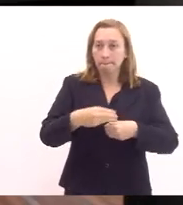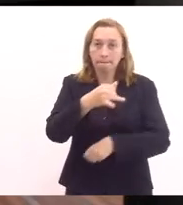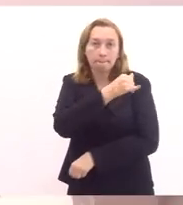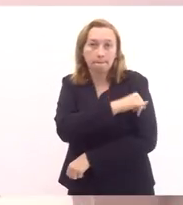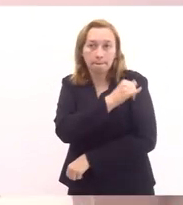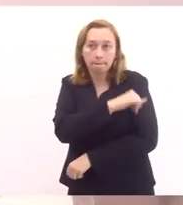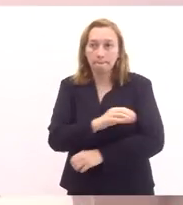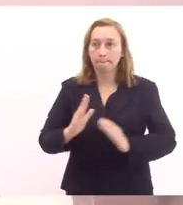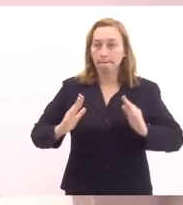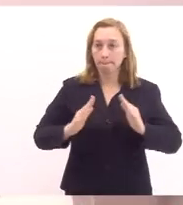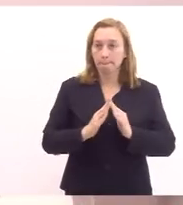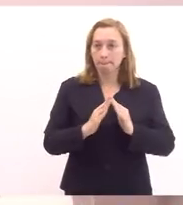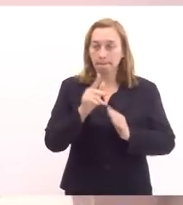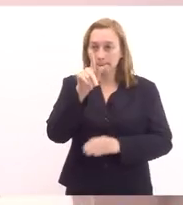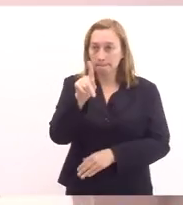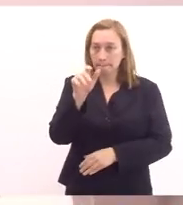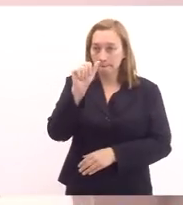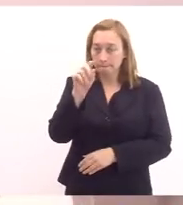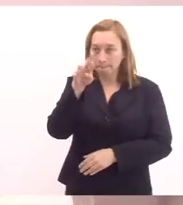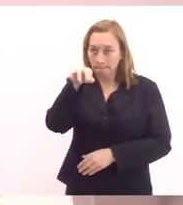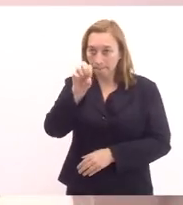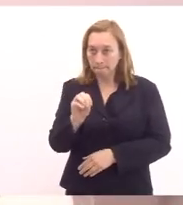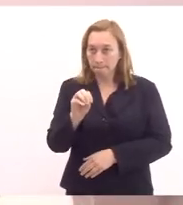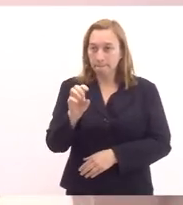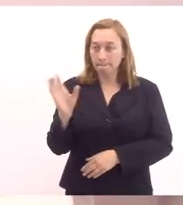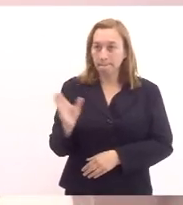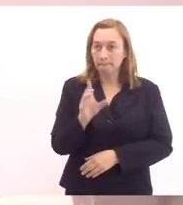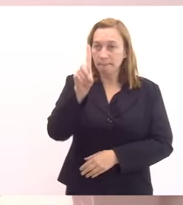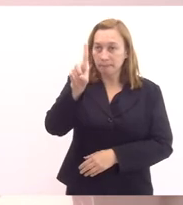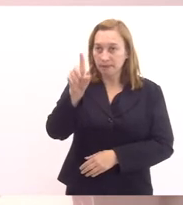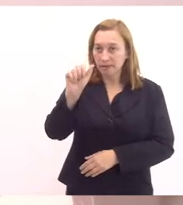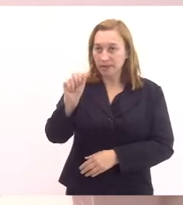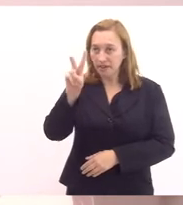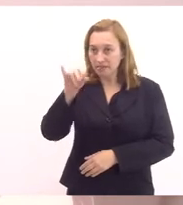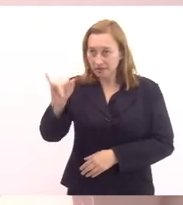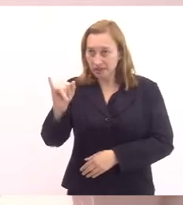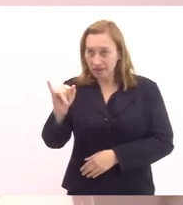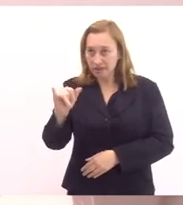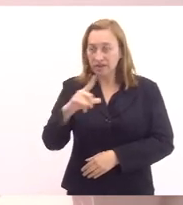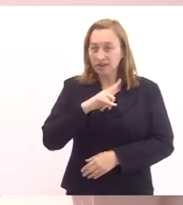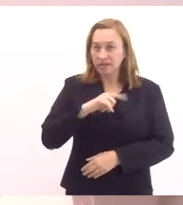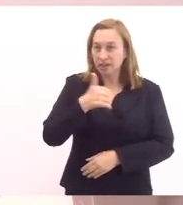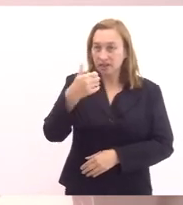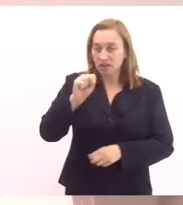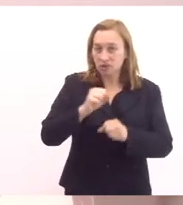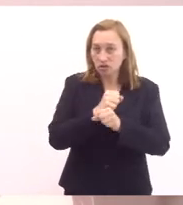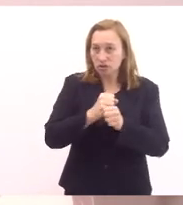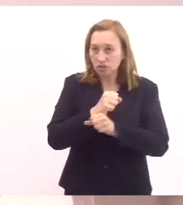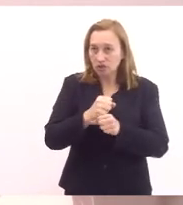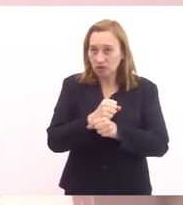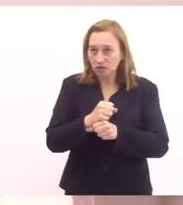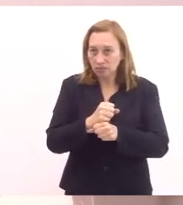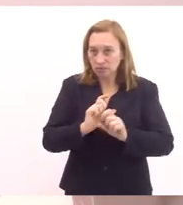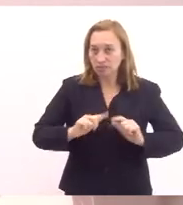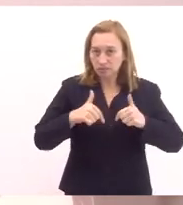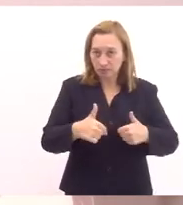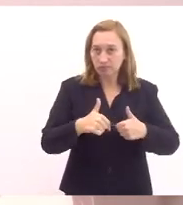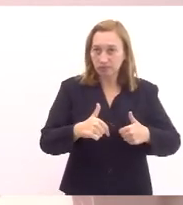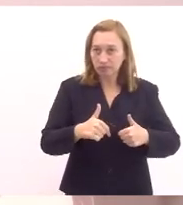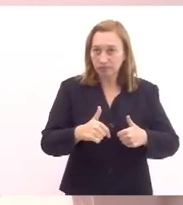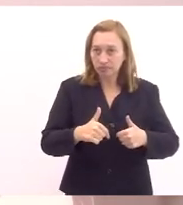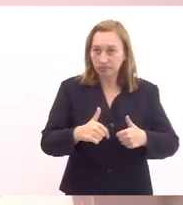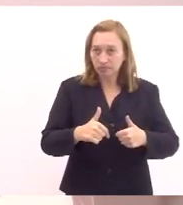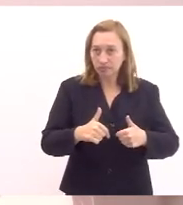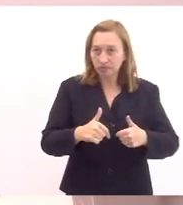a casa de parto David Capistrano filho que tem 18 anos de atuação né